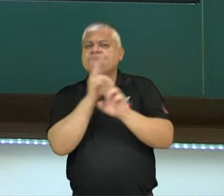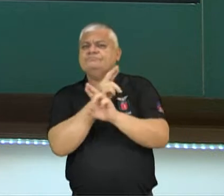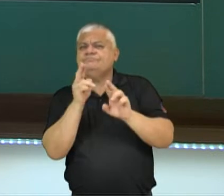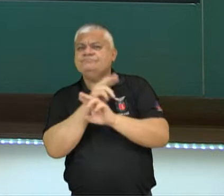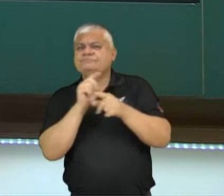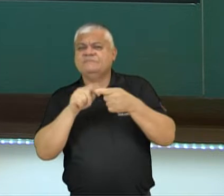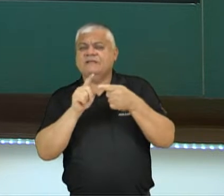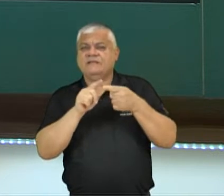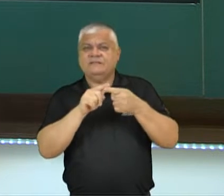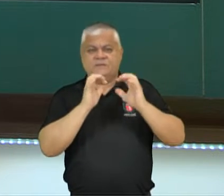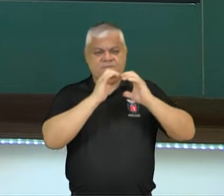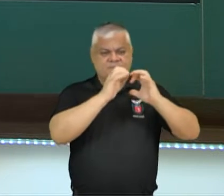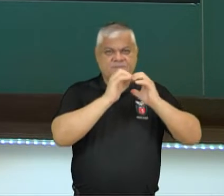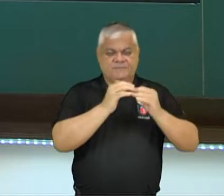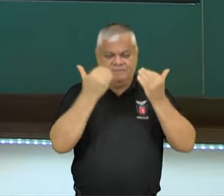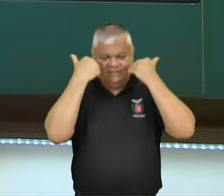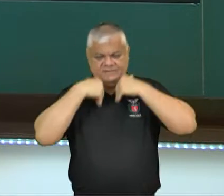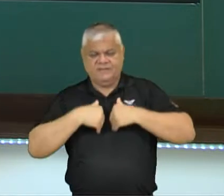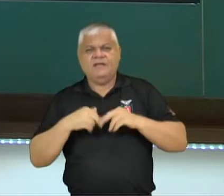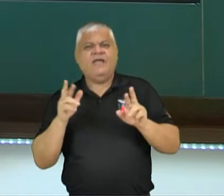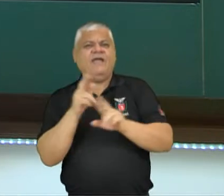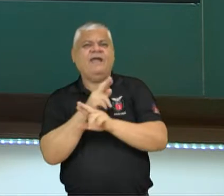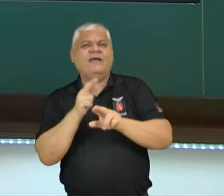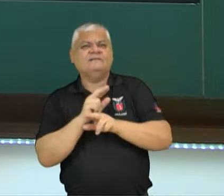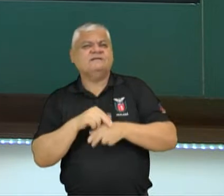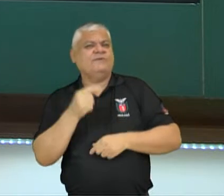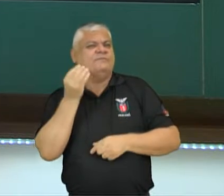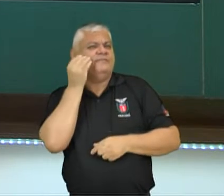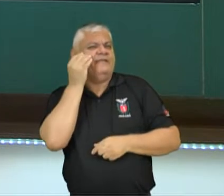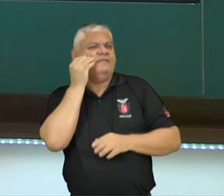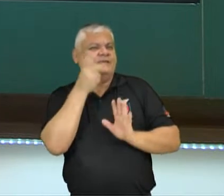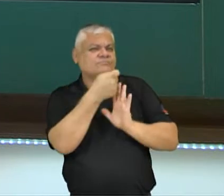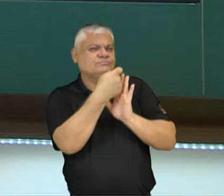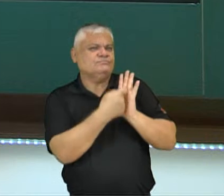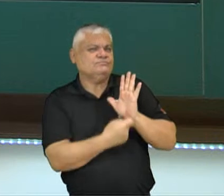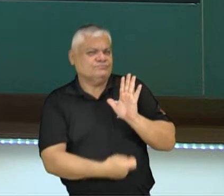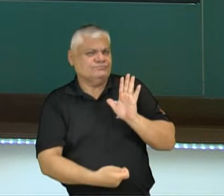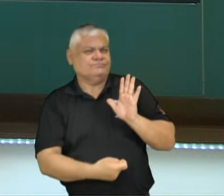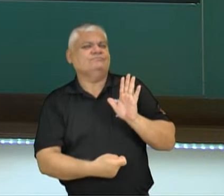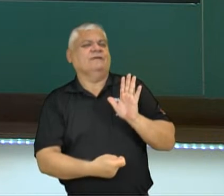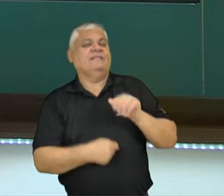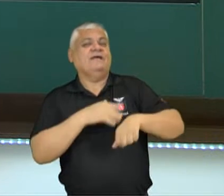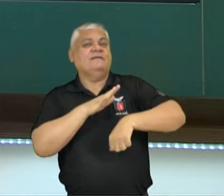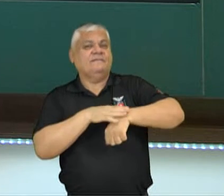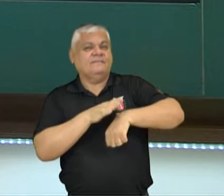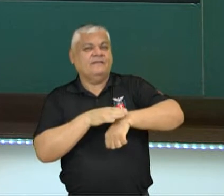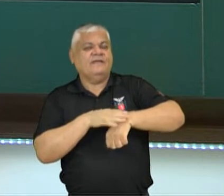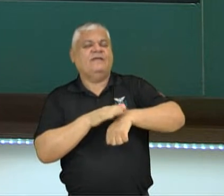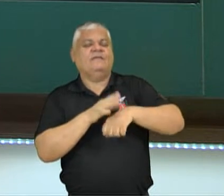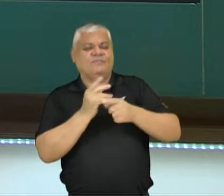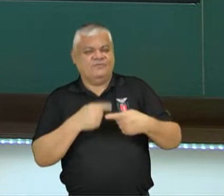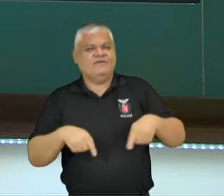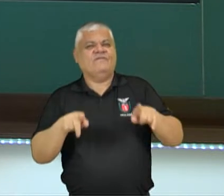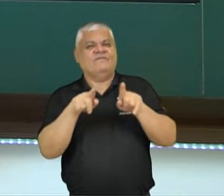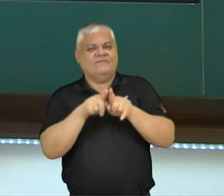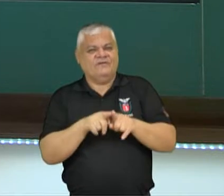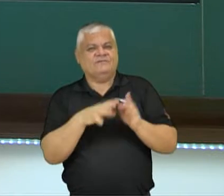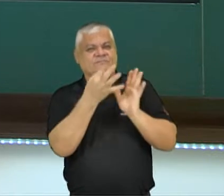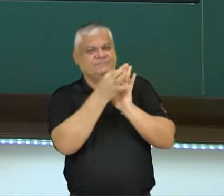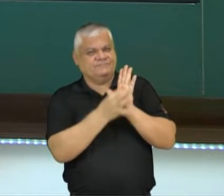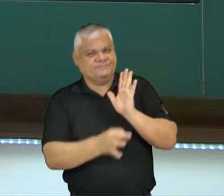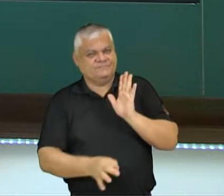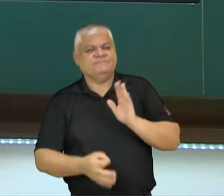dois sistemas nessas mudanças? Então tenta responder aí com as suas palavras Vou te dar um tempinho e já retorno para a